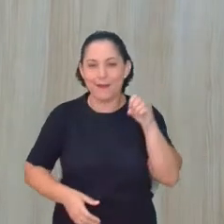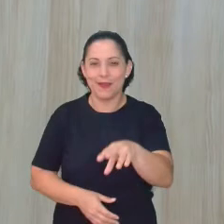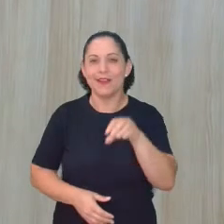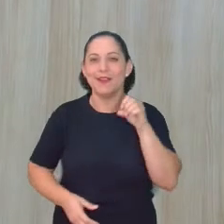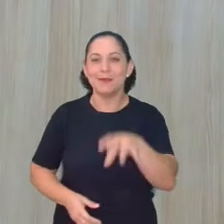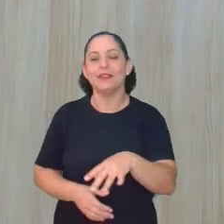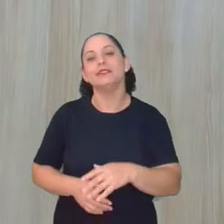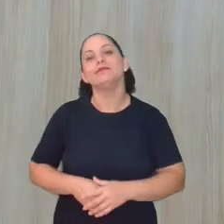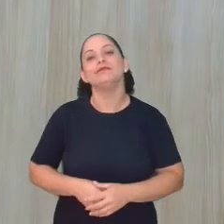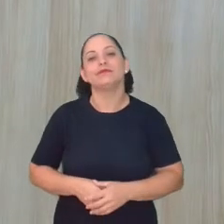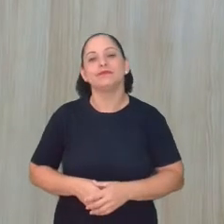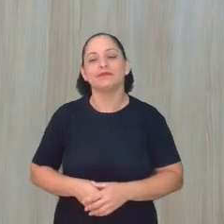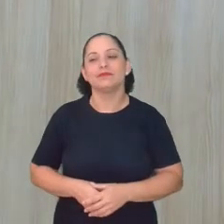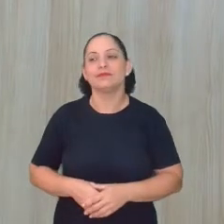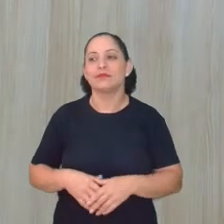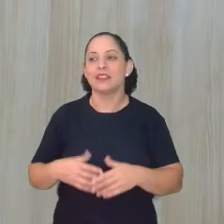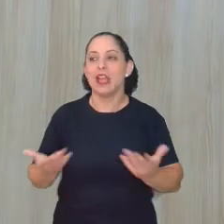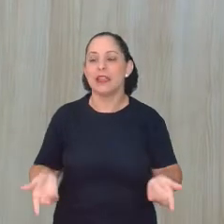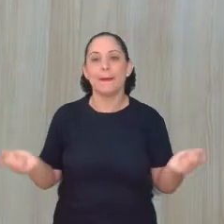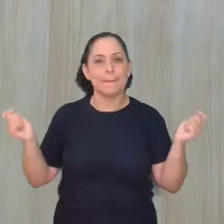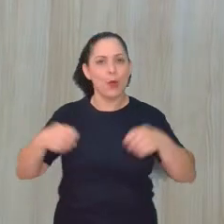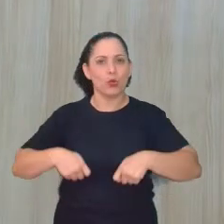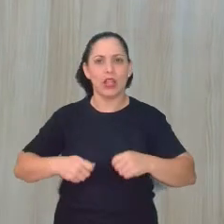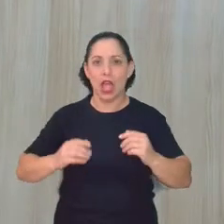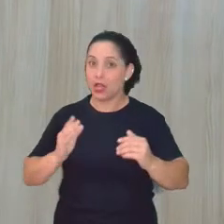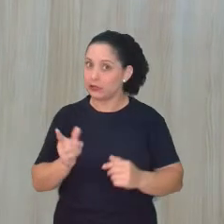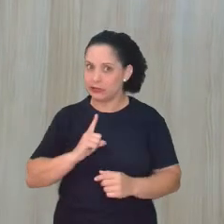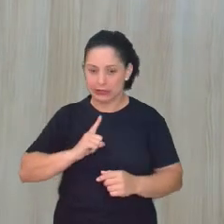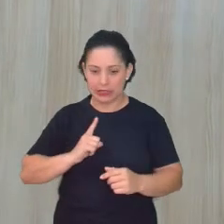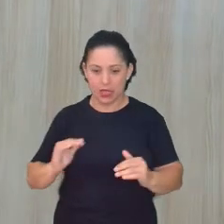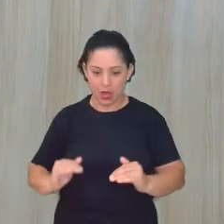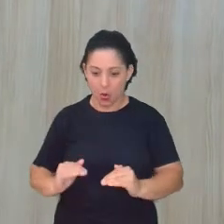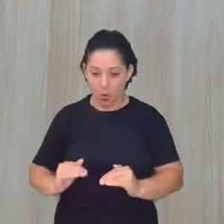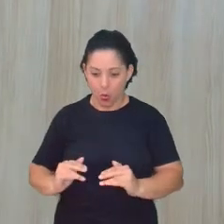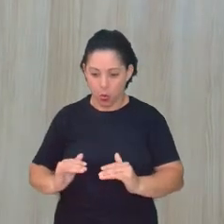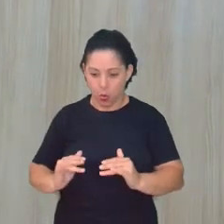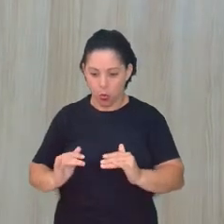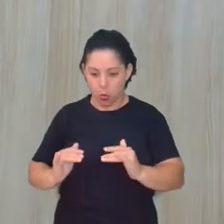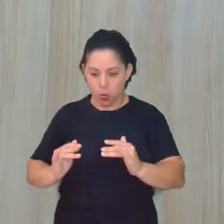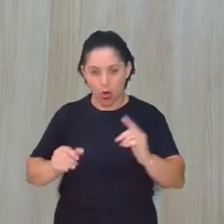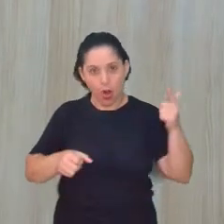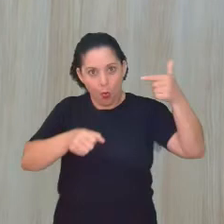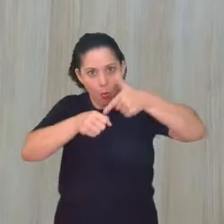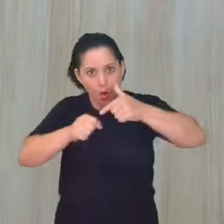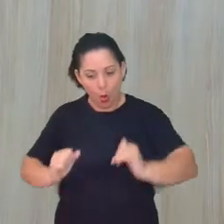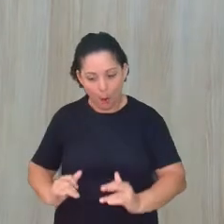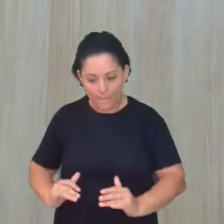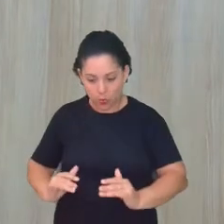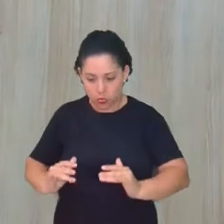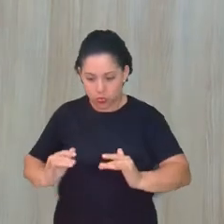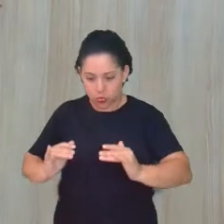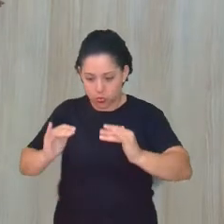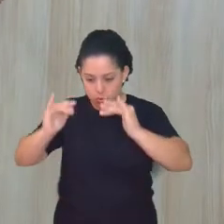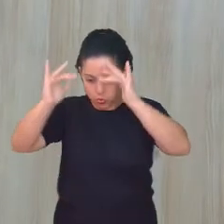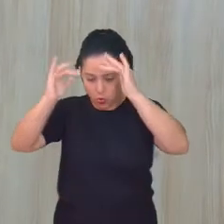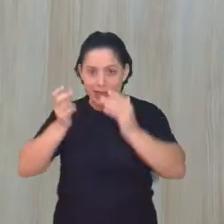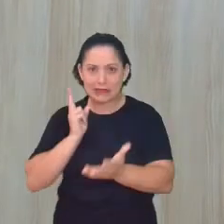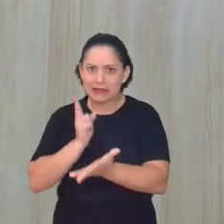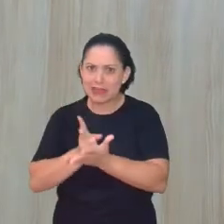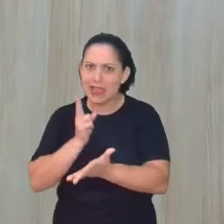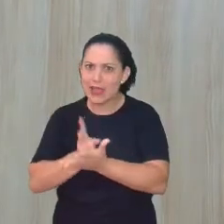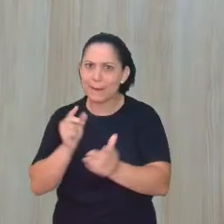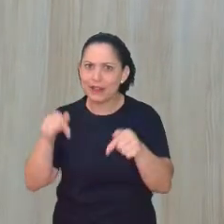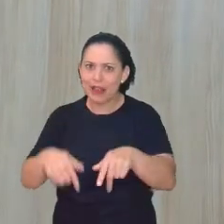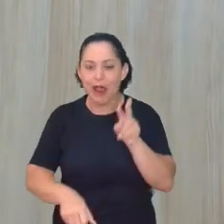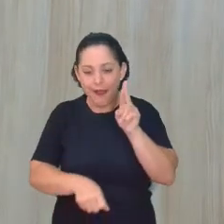E aí, você pode estar de tanque cheio, mas ele vai dizer lá que tá na reserva. E precisa